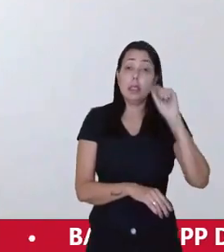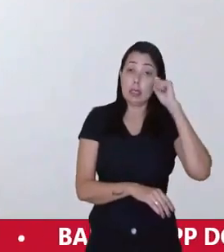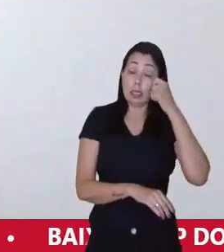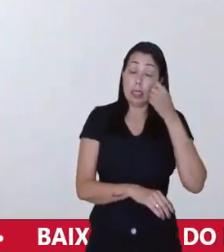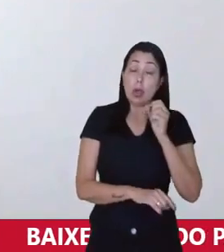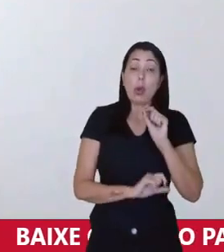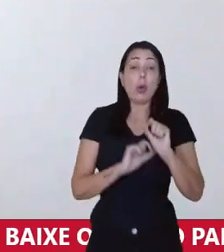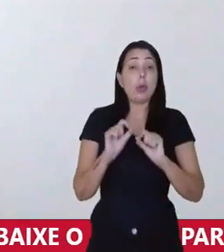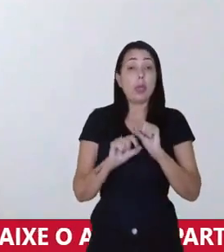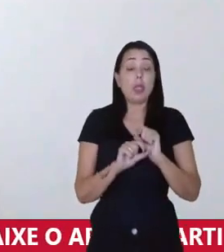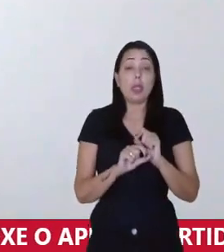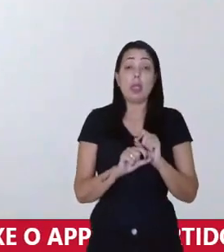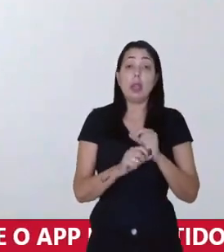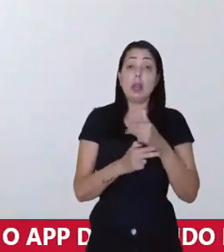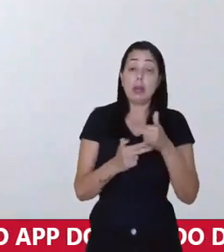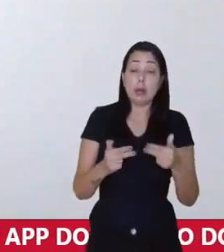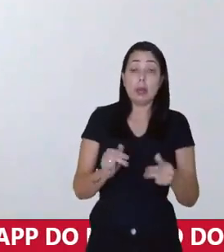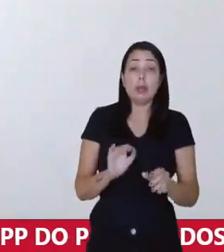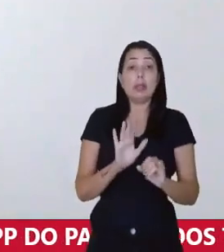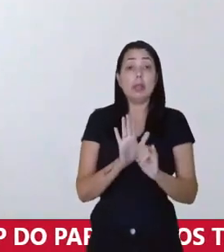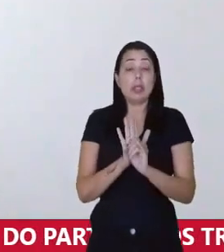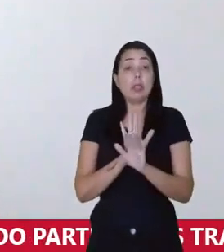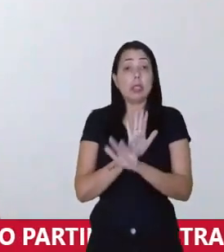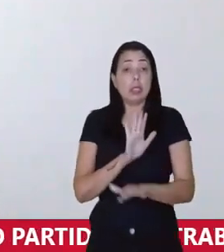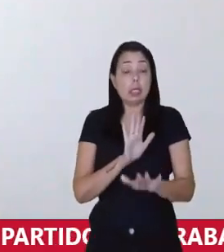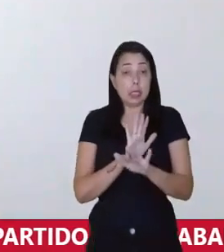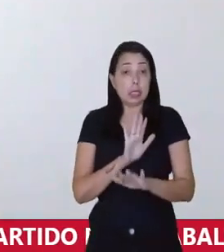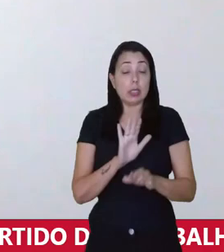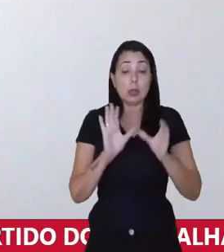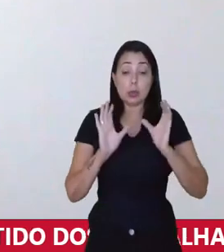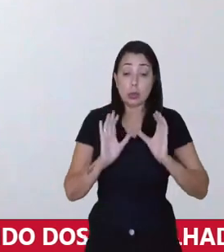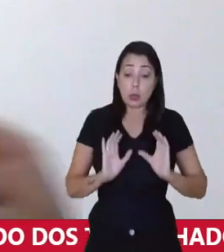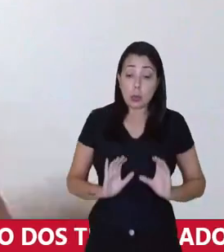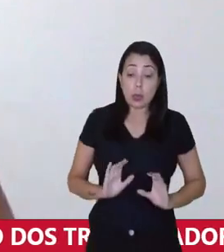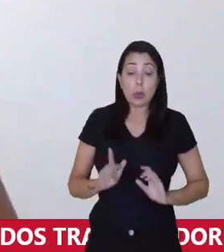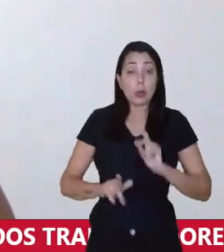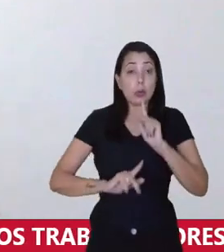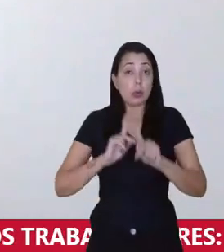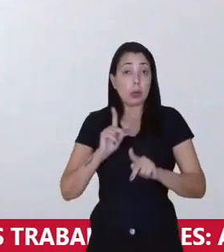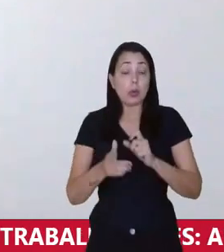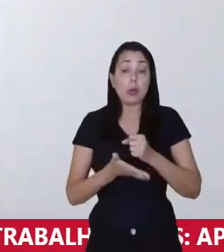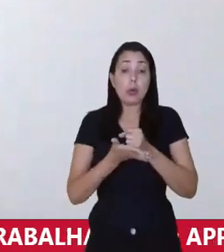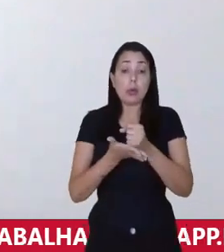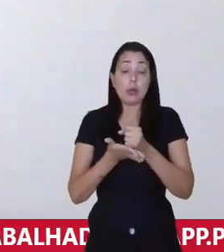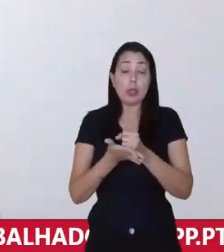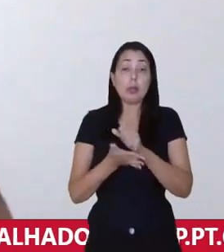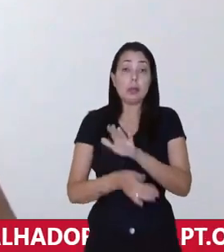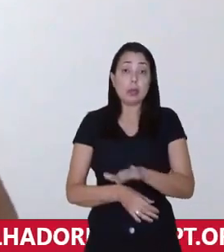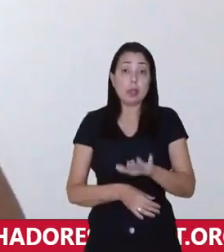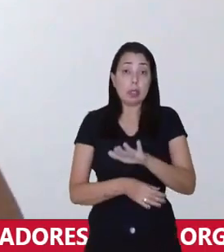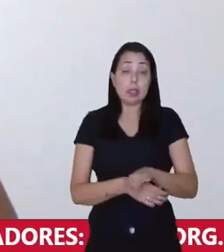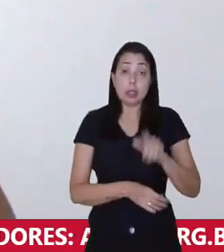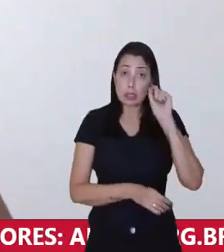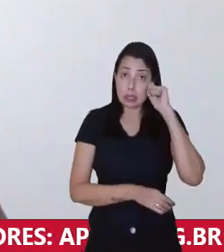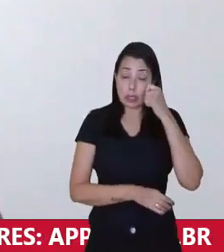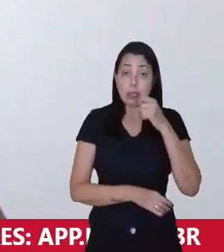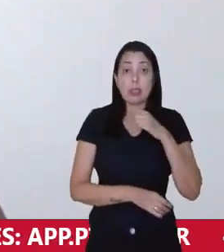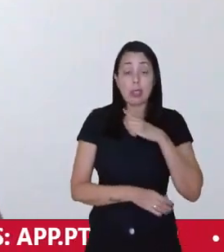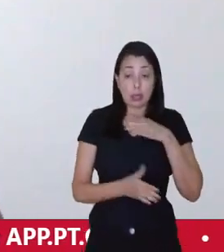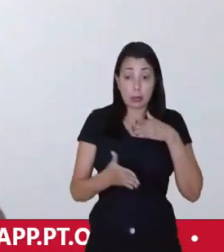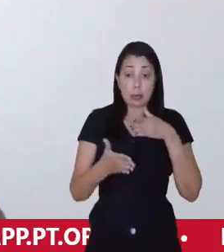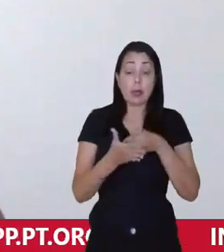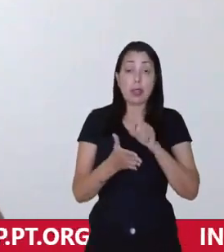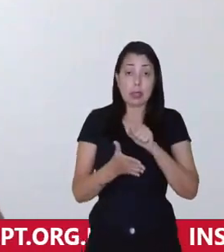seja, a negativa da identidade das crianças, dos corpos das crianças, do afeto para as crianças negras. Isso tem um